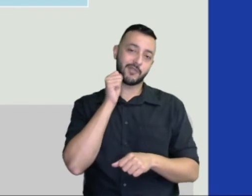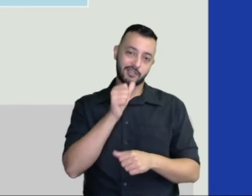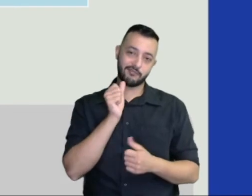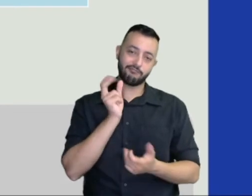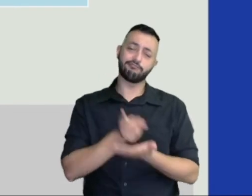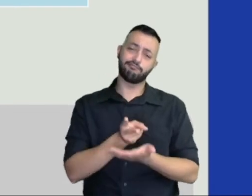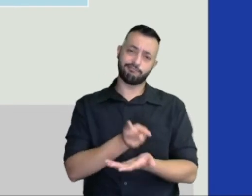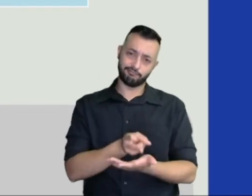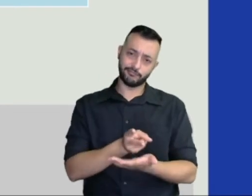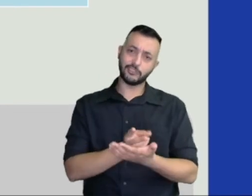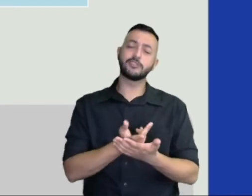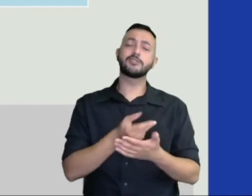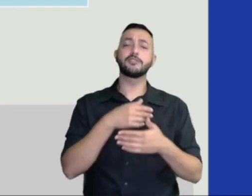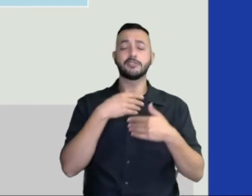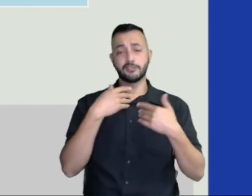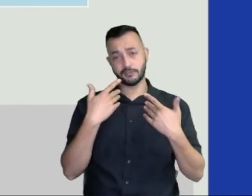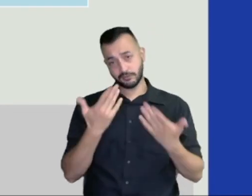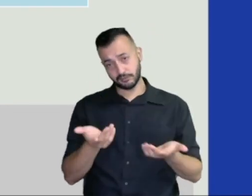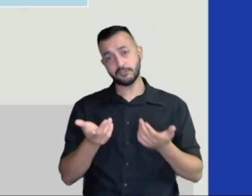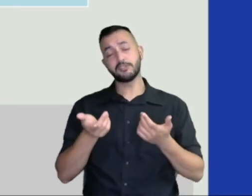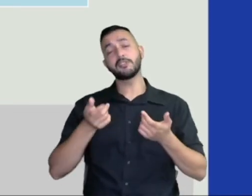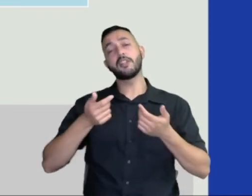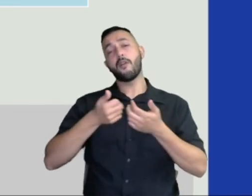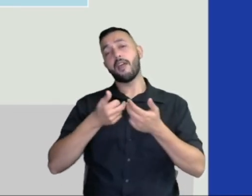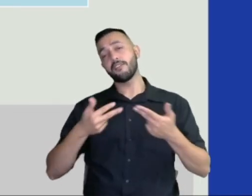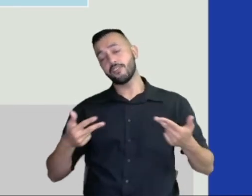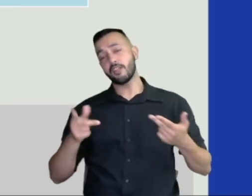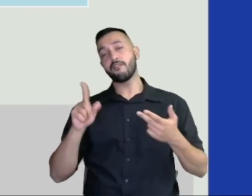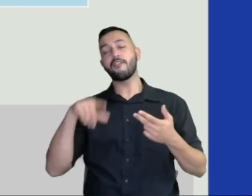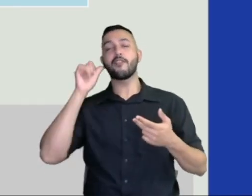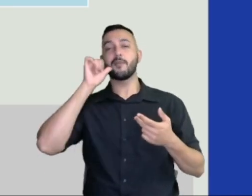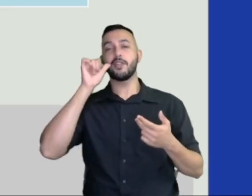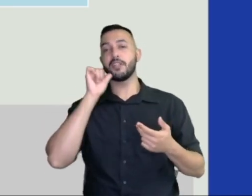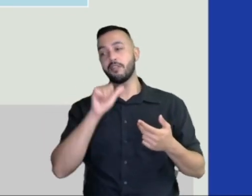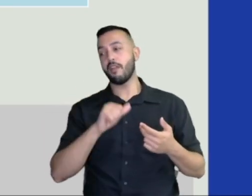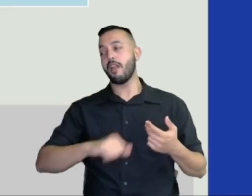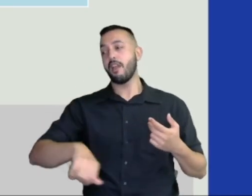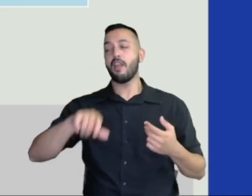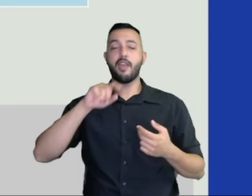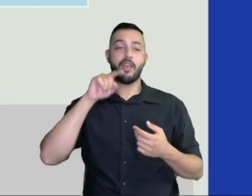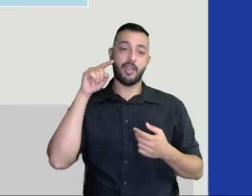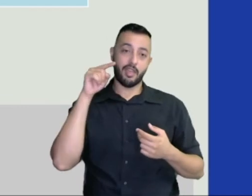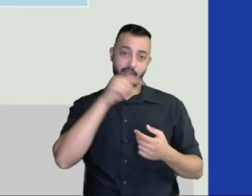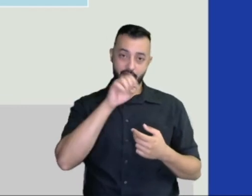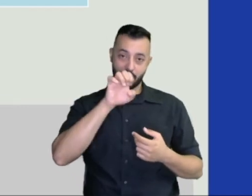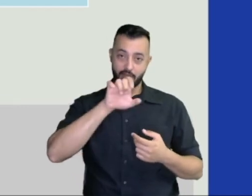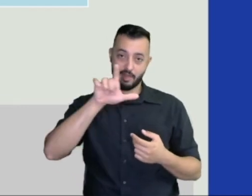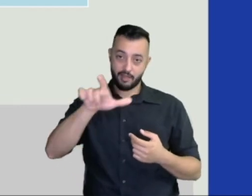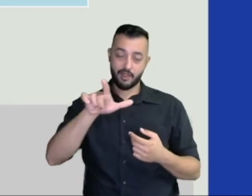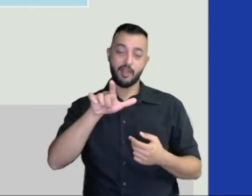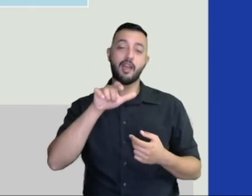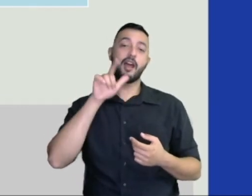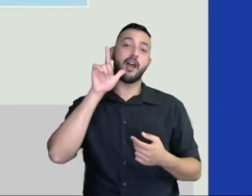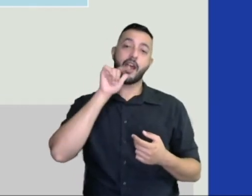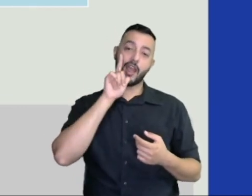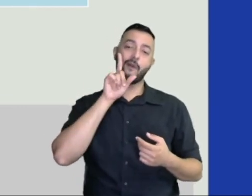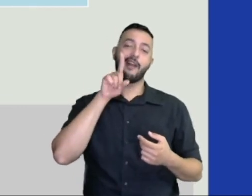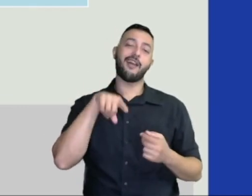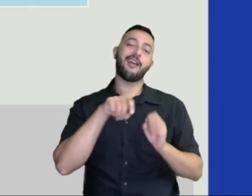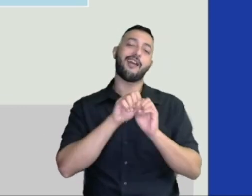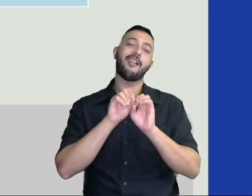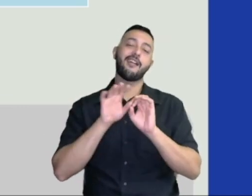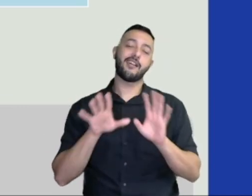o adjetivo vai ser no feminino. Ó. El água es clara, porque nós